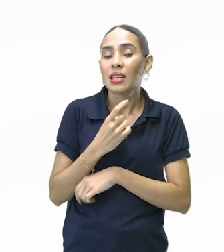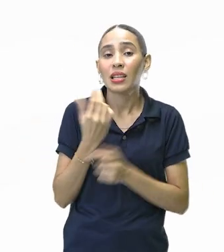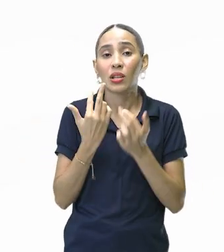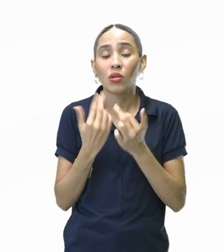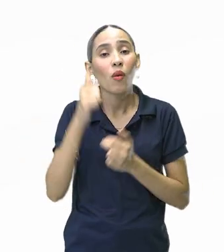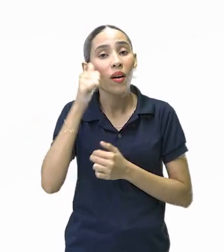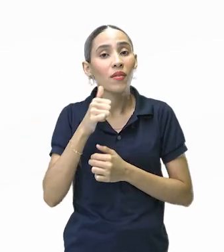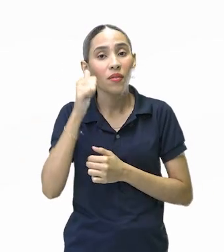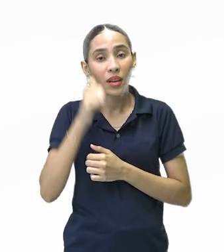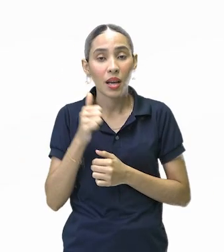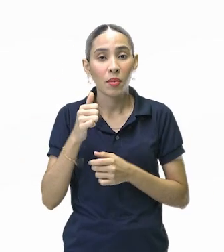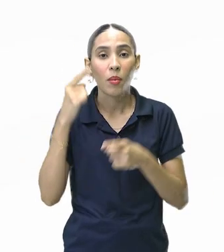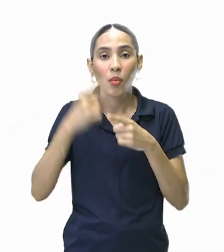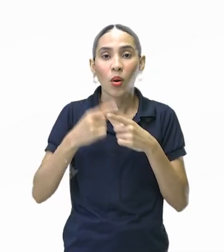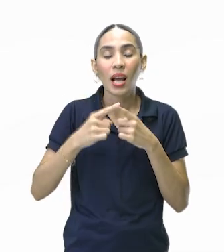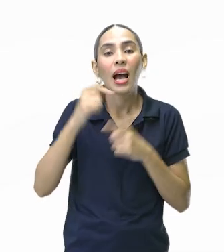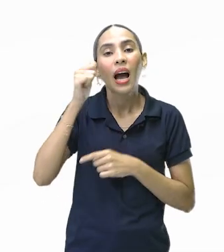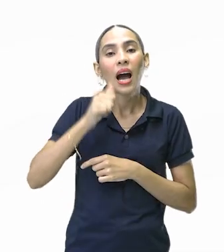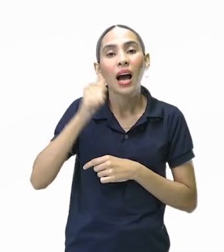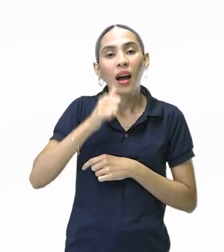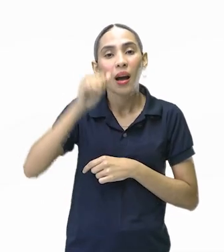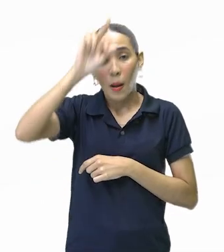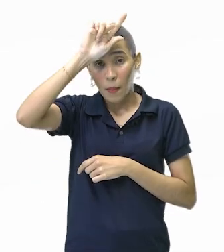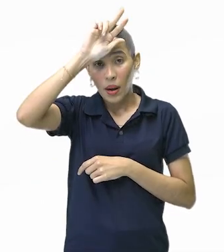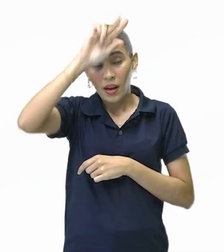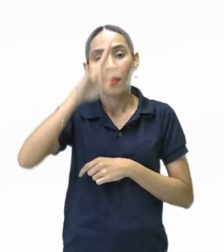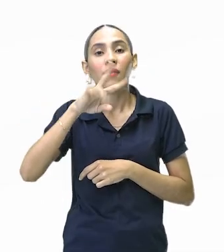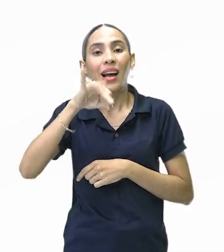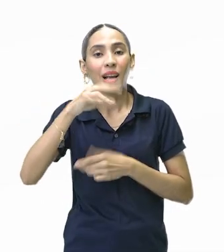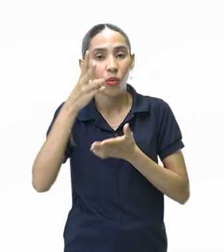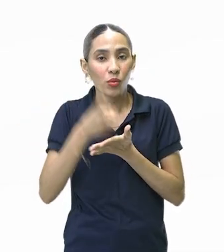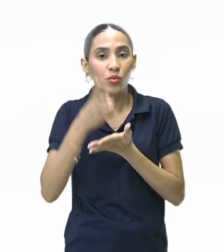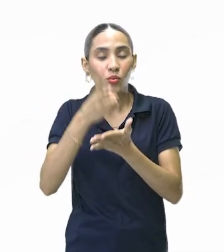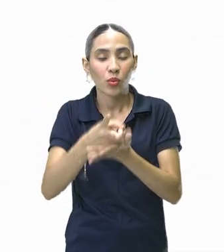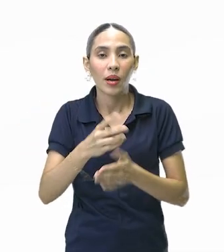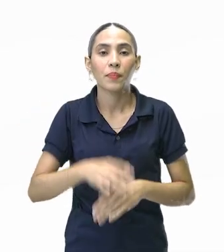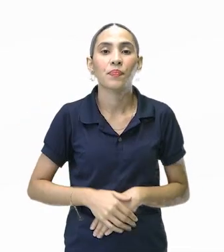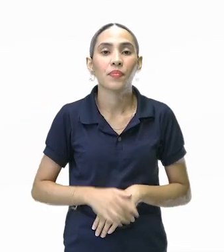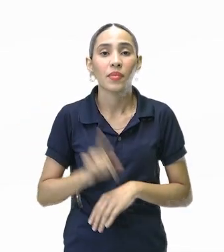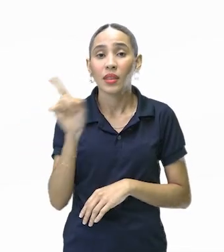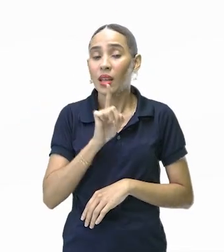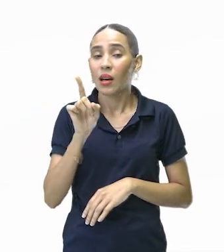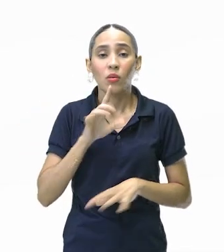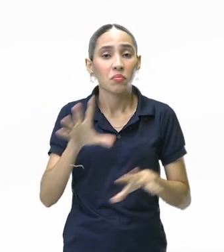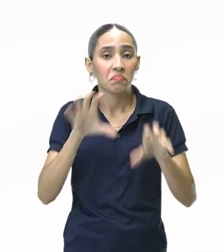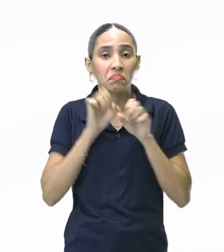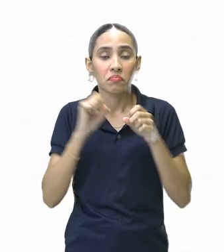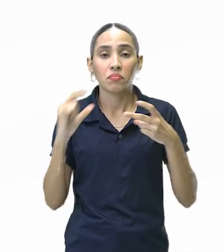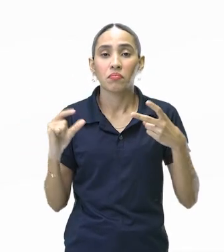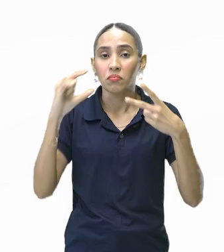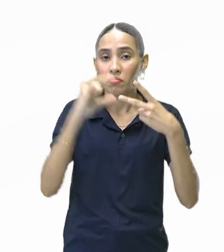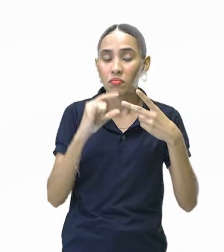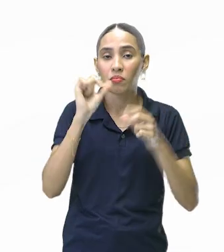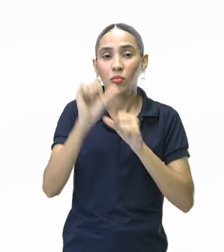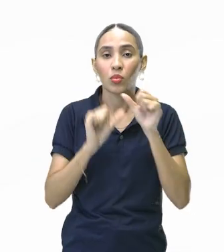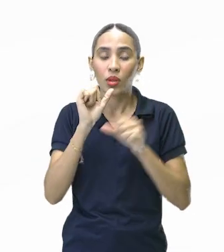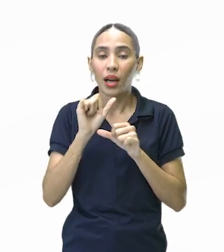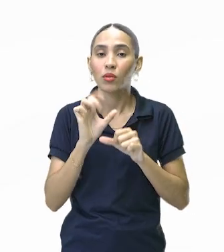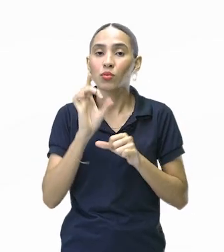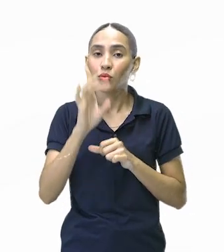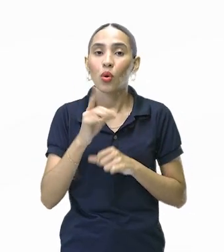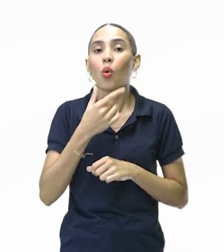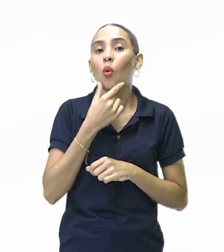as fêmeas que estão na natureza, elas vão continuar normalmente, elas não receberam nenhum gene alterado,